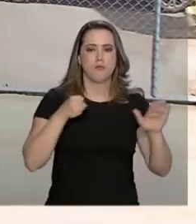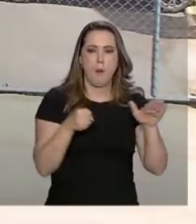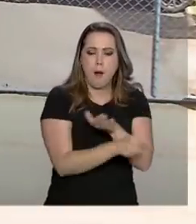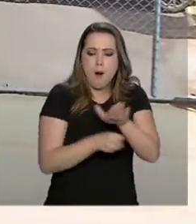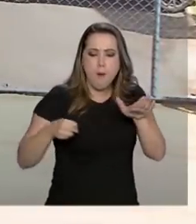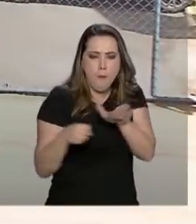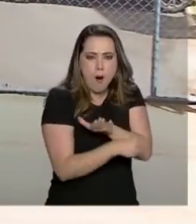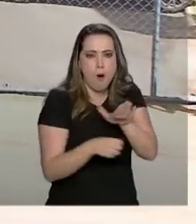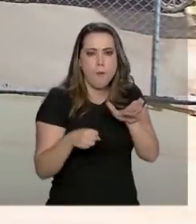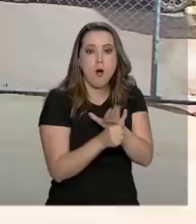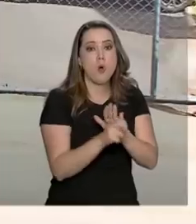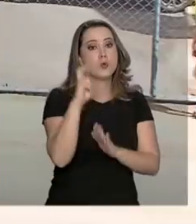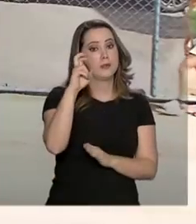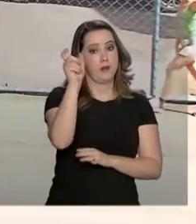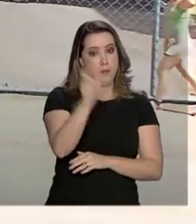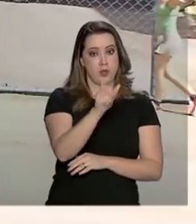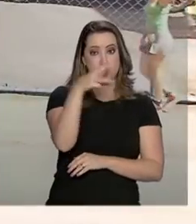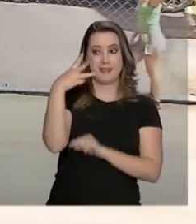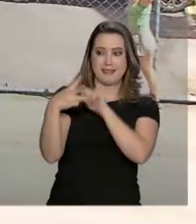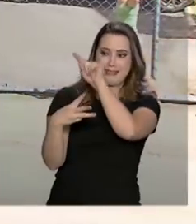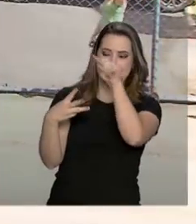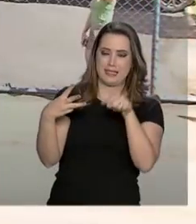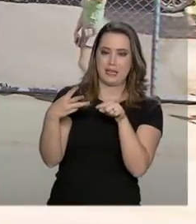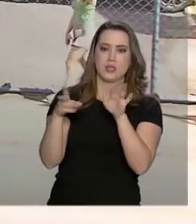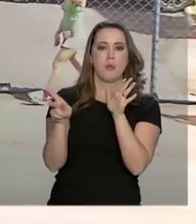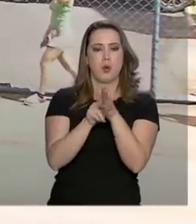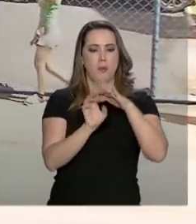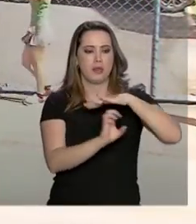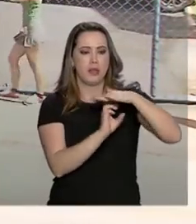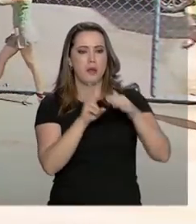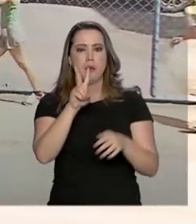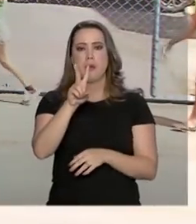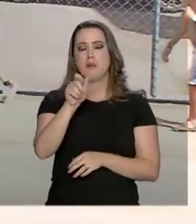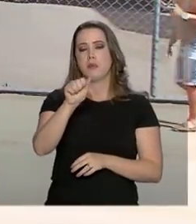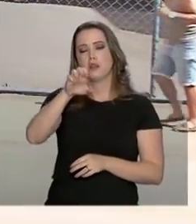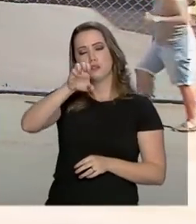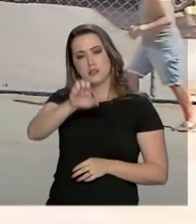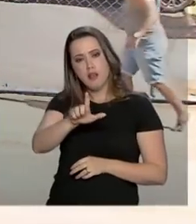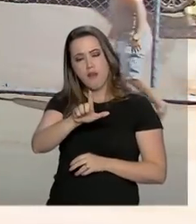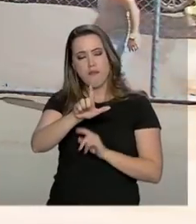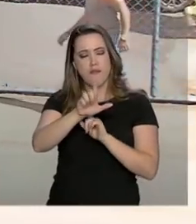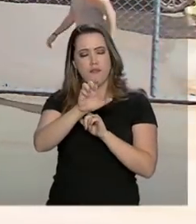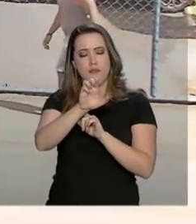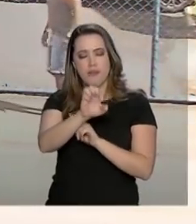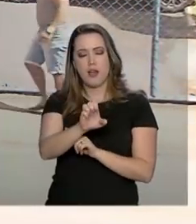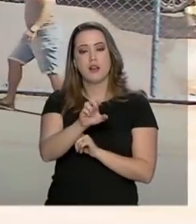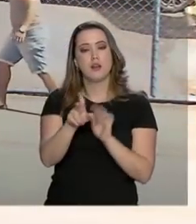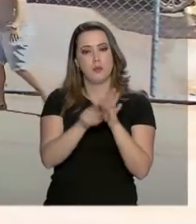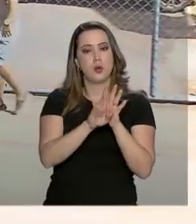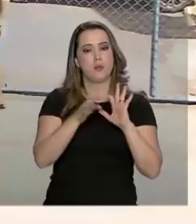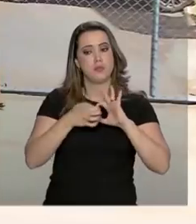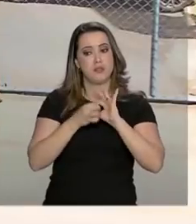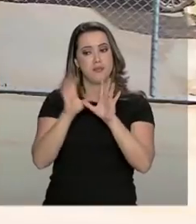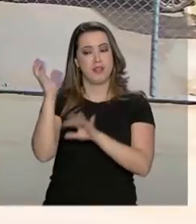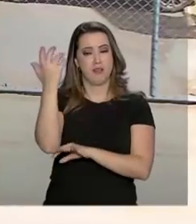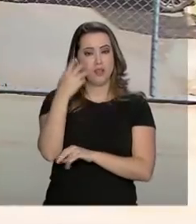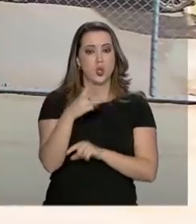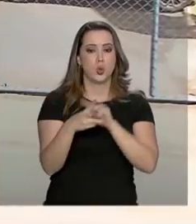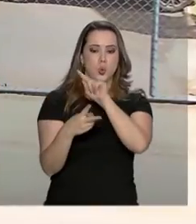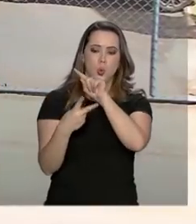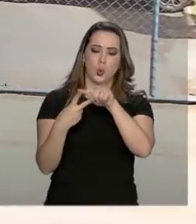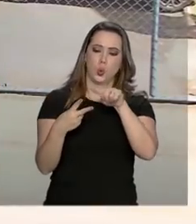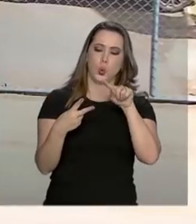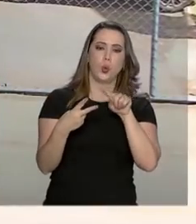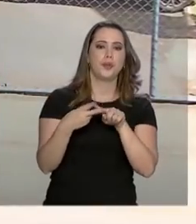do Ministério Público. 3 funcionários da Vale diretamente ligados ao trabalho de licenciamento da barragem do Feijão e